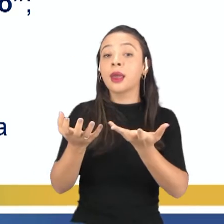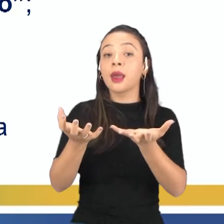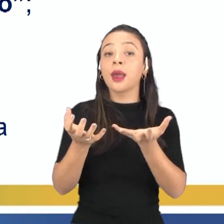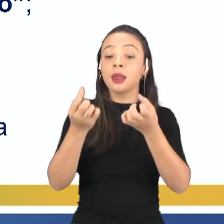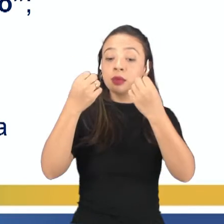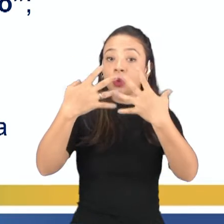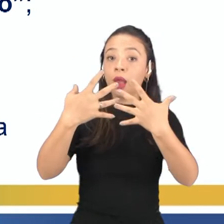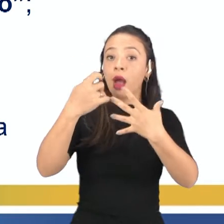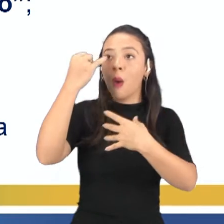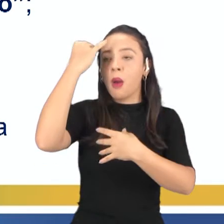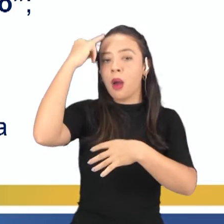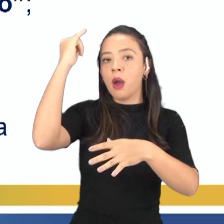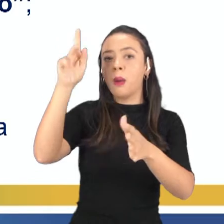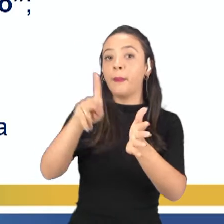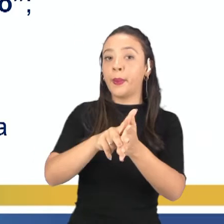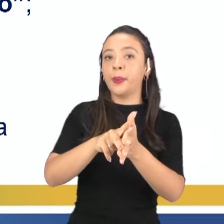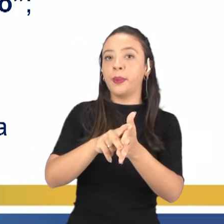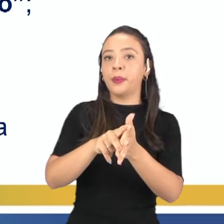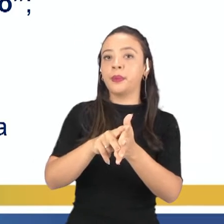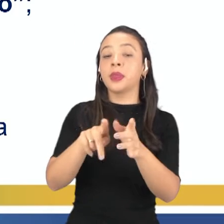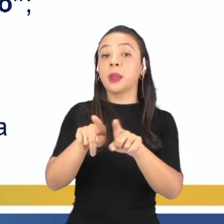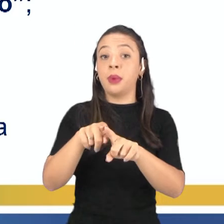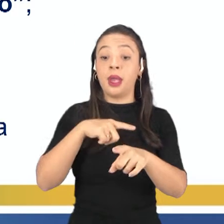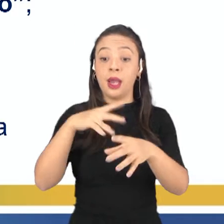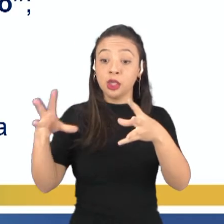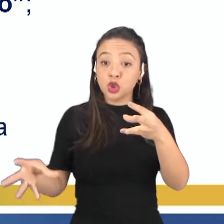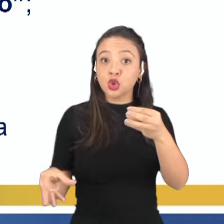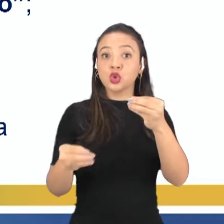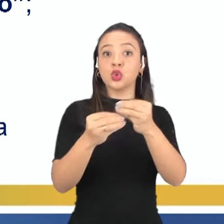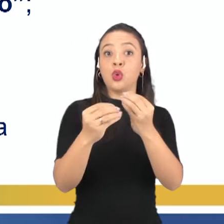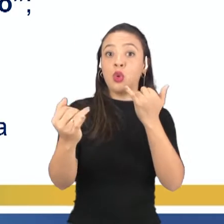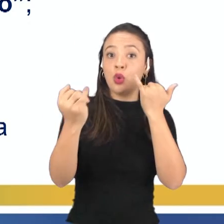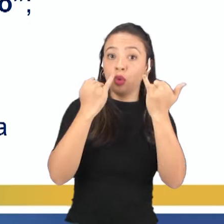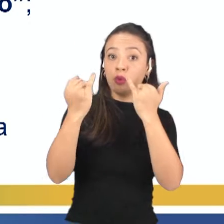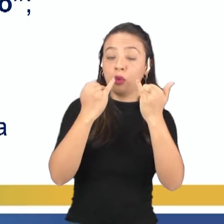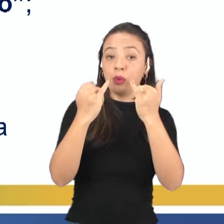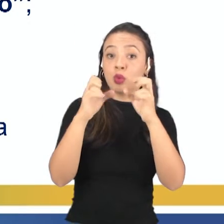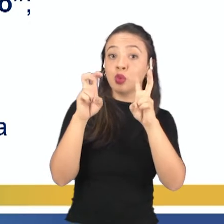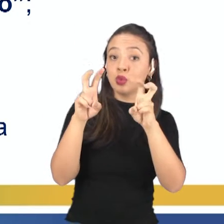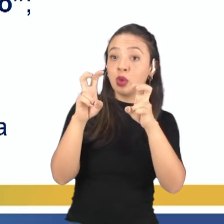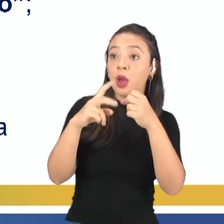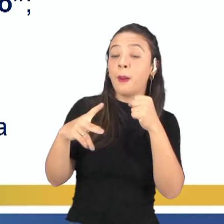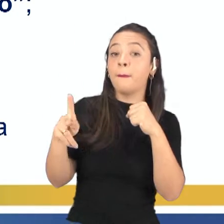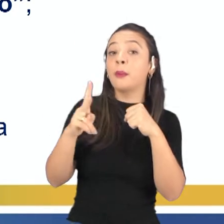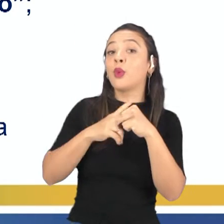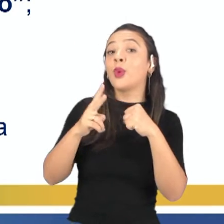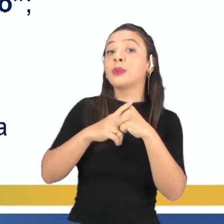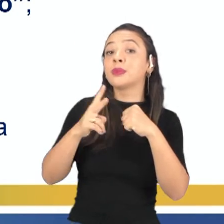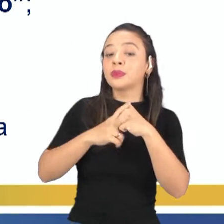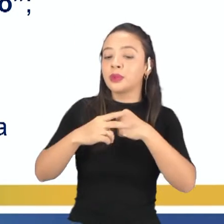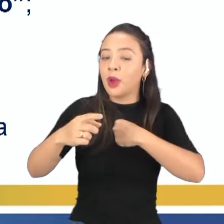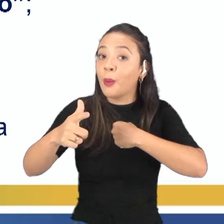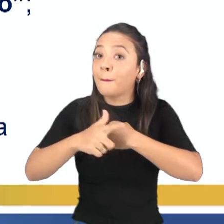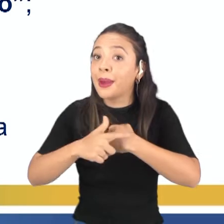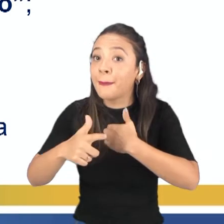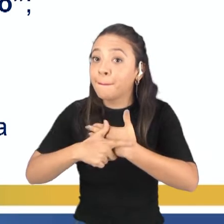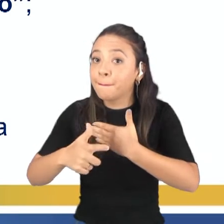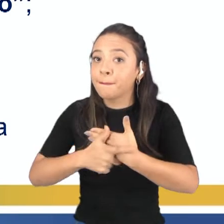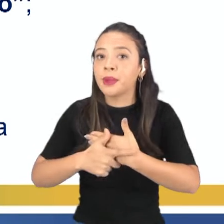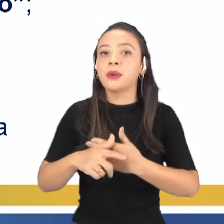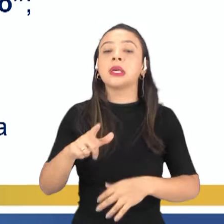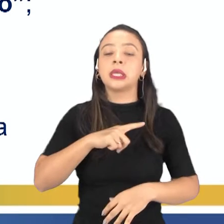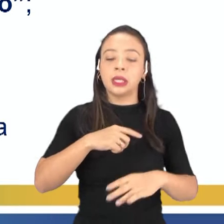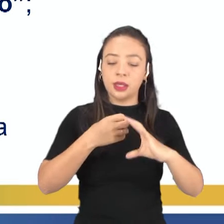particular. Dão informações adicionais sobre a função do verbo principal que os segue e apresentam as